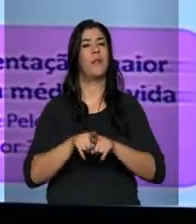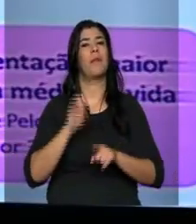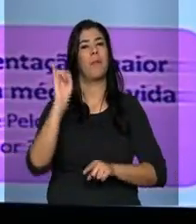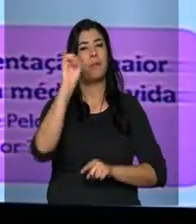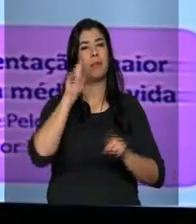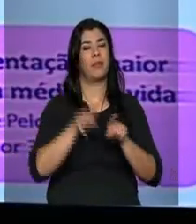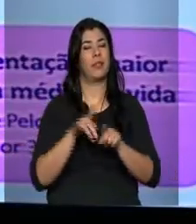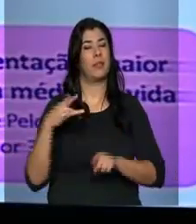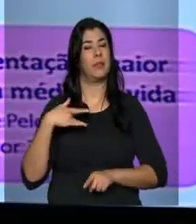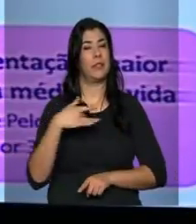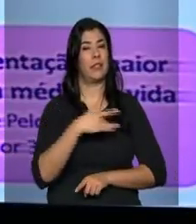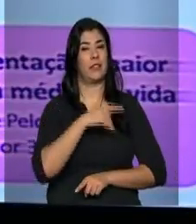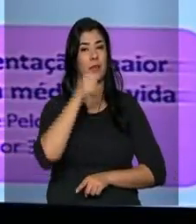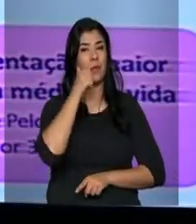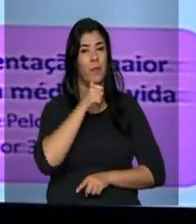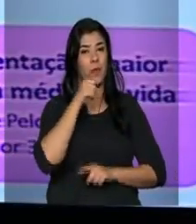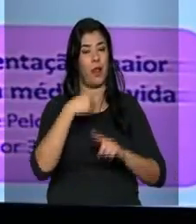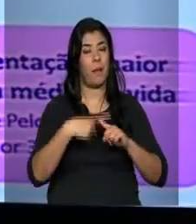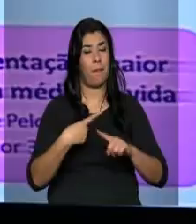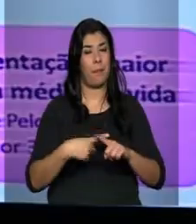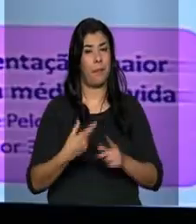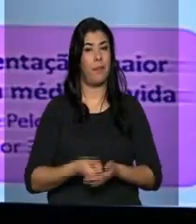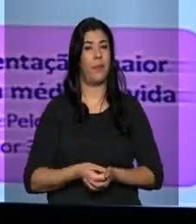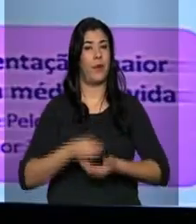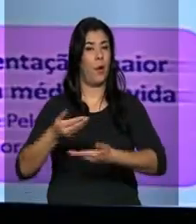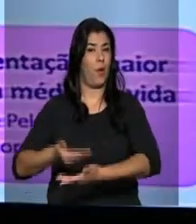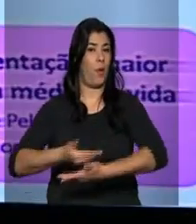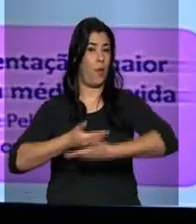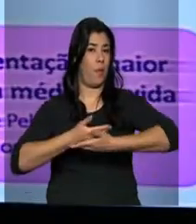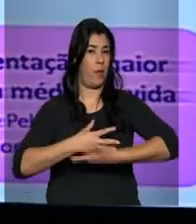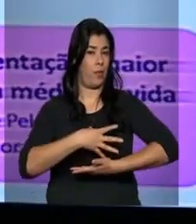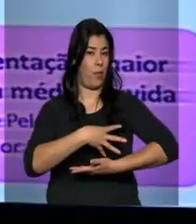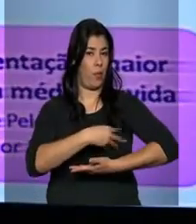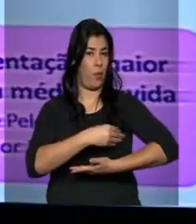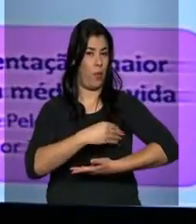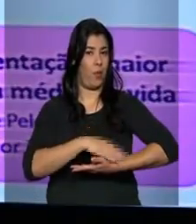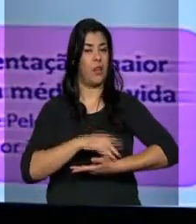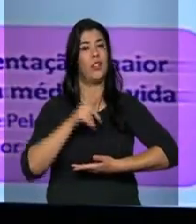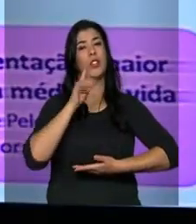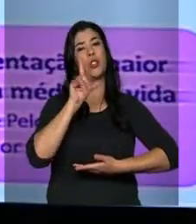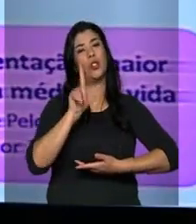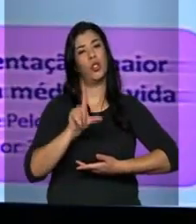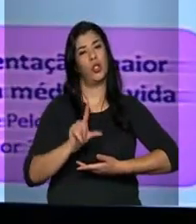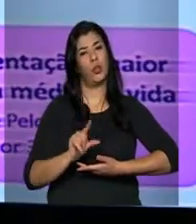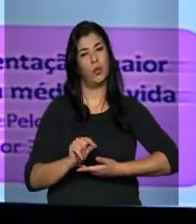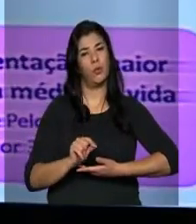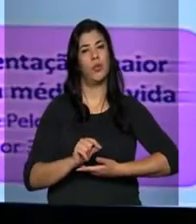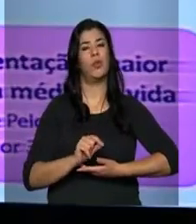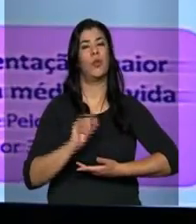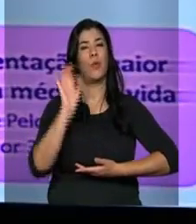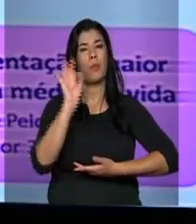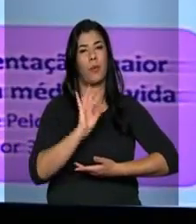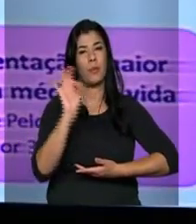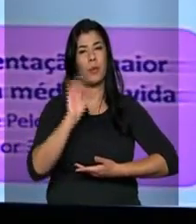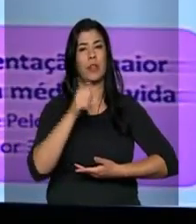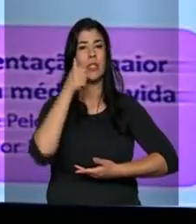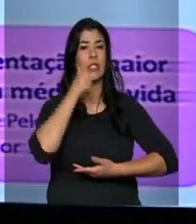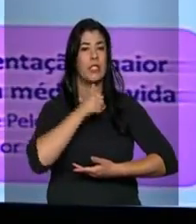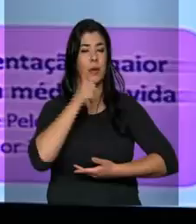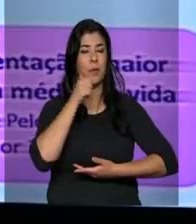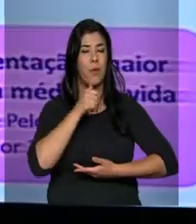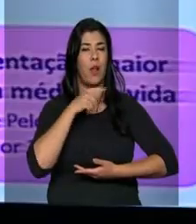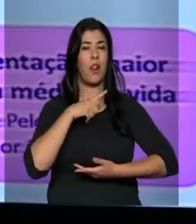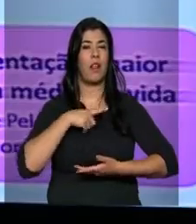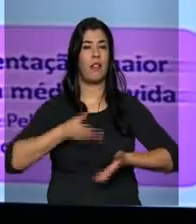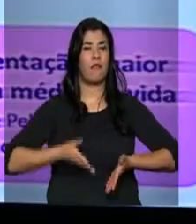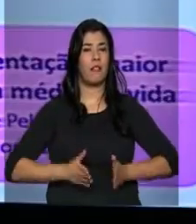né? Considerando que o bebê mamando na primeira hora vai diminuir a chance dessa mulher ter hemorragia, que é uma das principais causas de morte